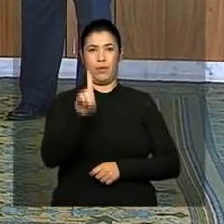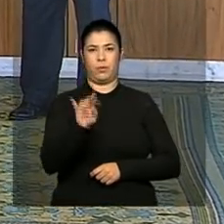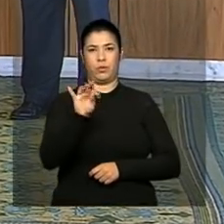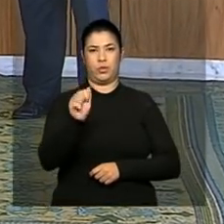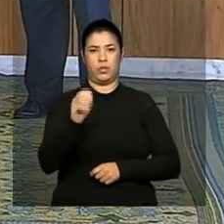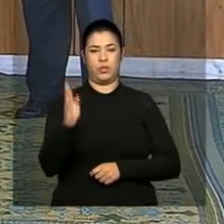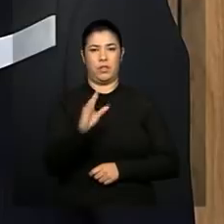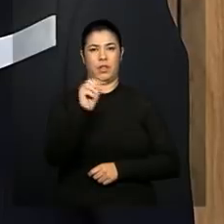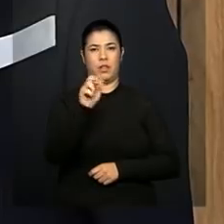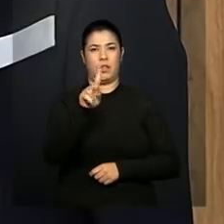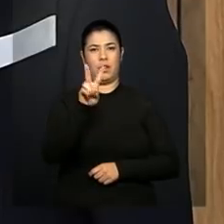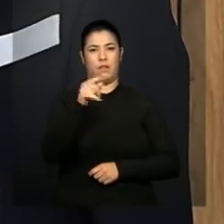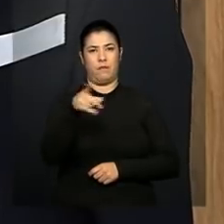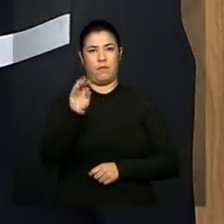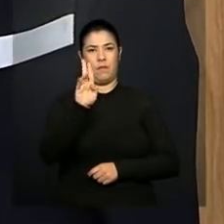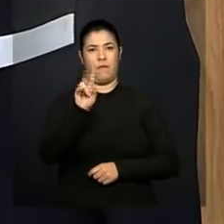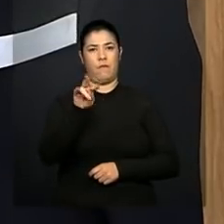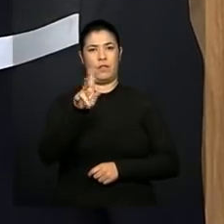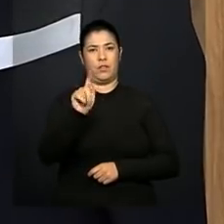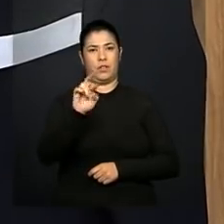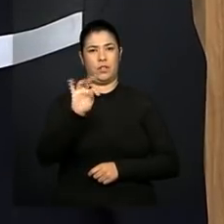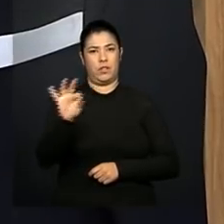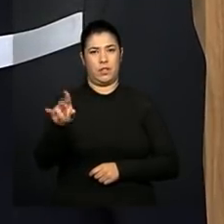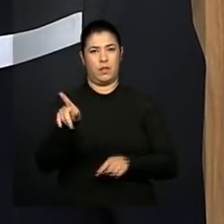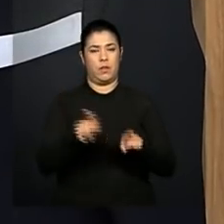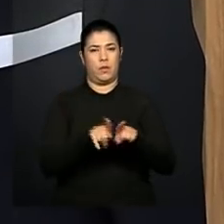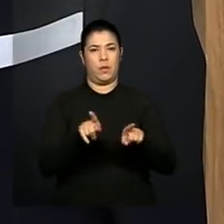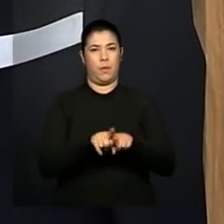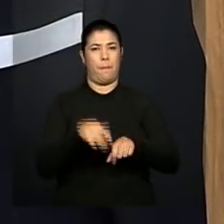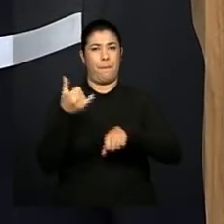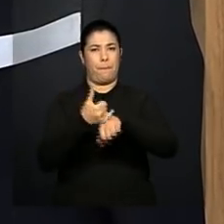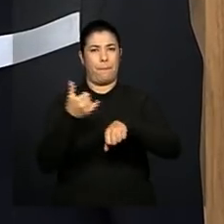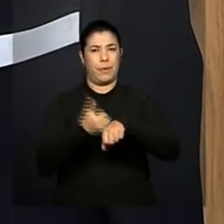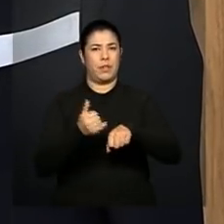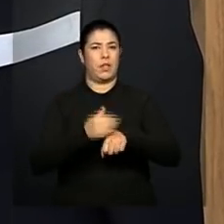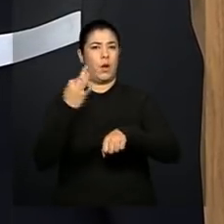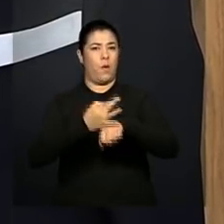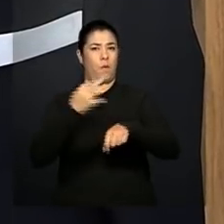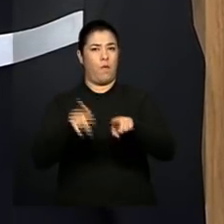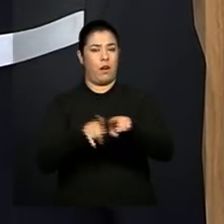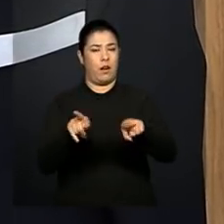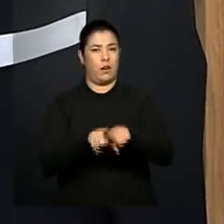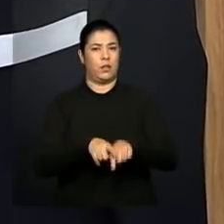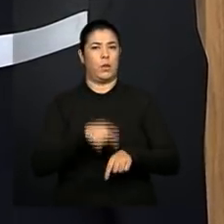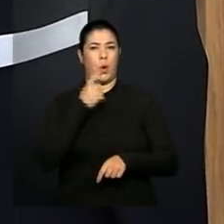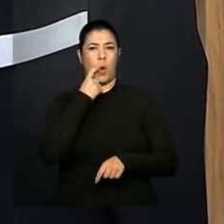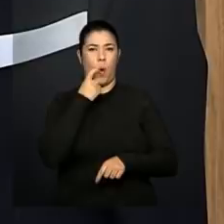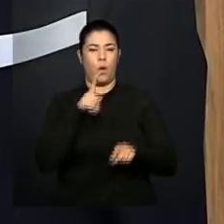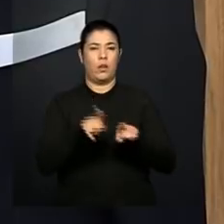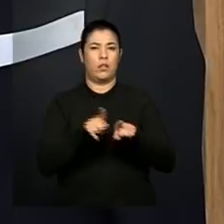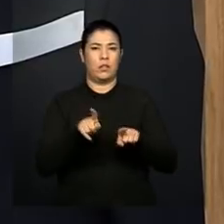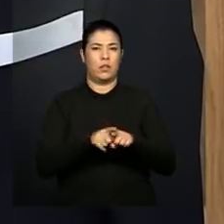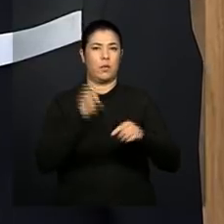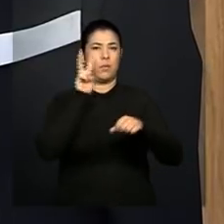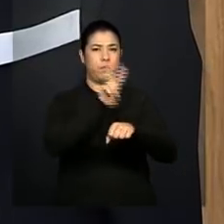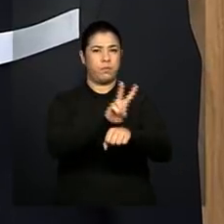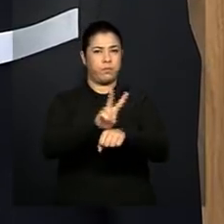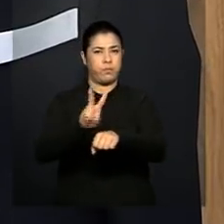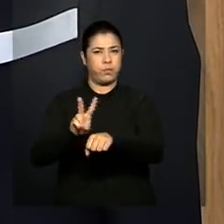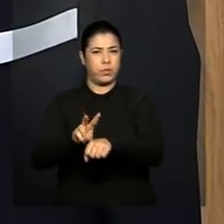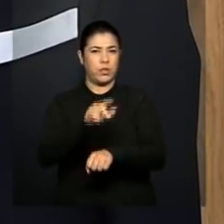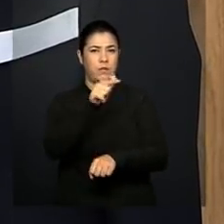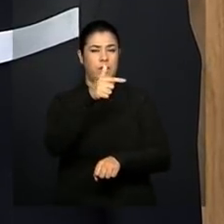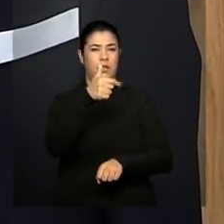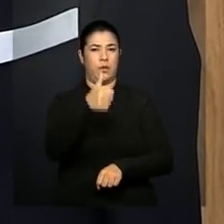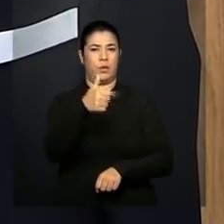vegetal, minério de ferro e ouro, cujas reservas são estimadas em aproximadamente